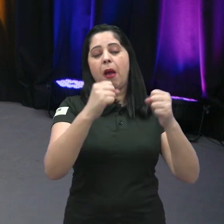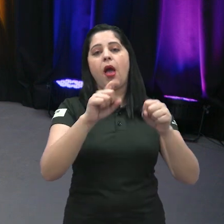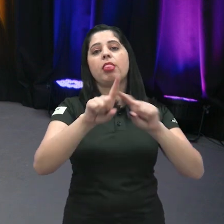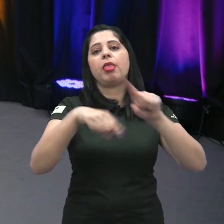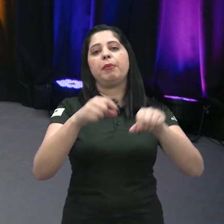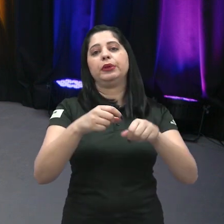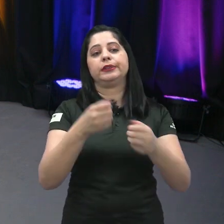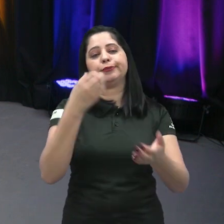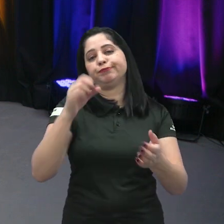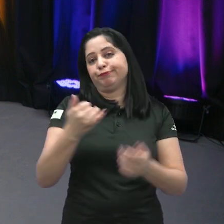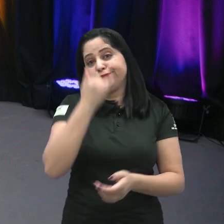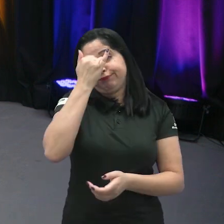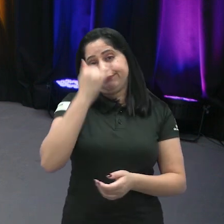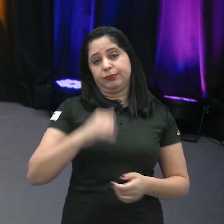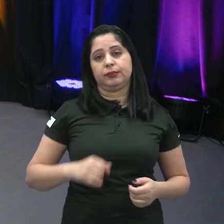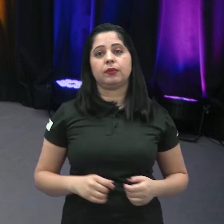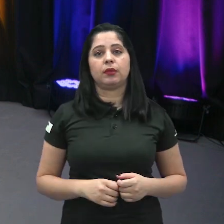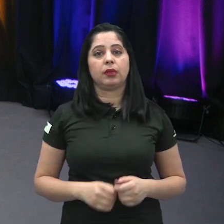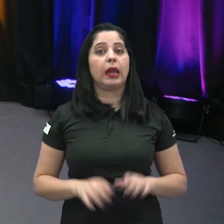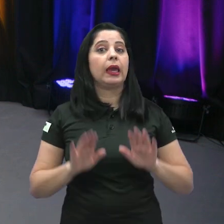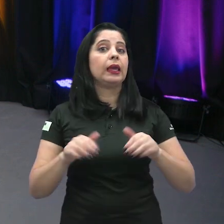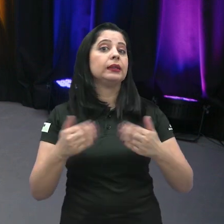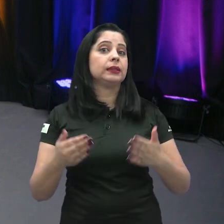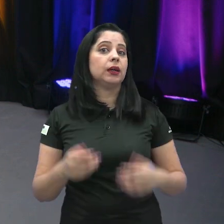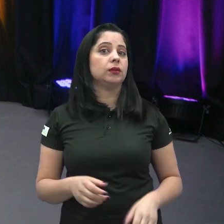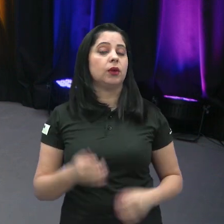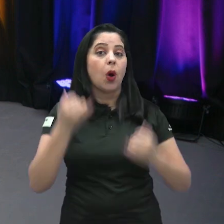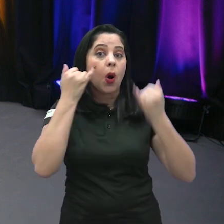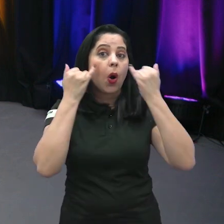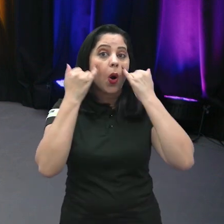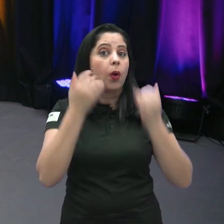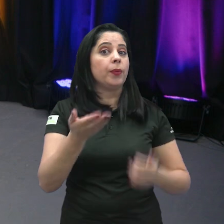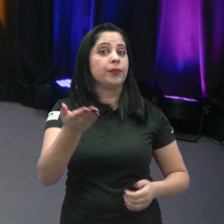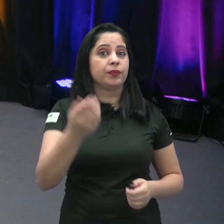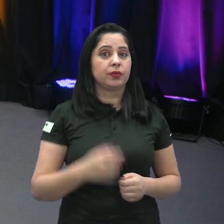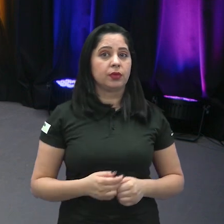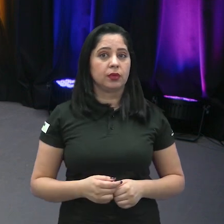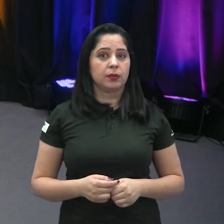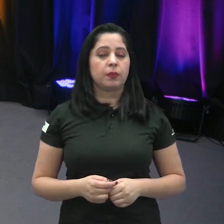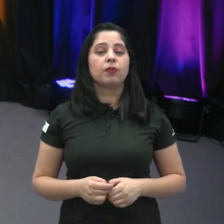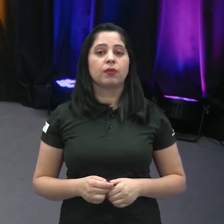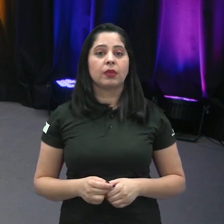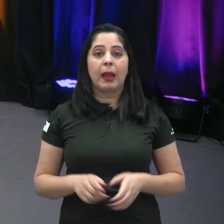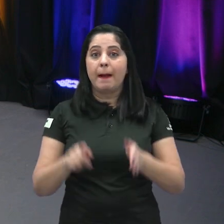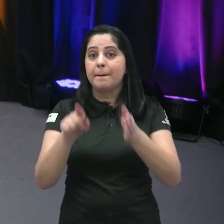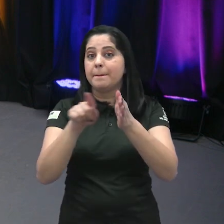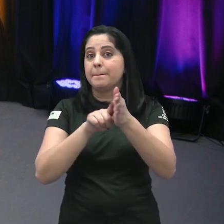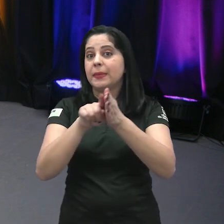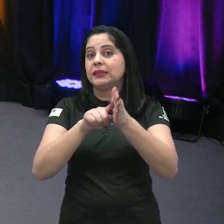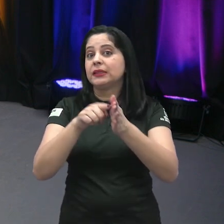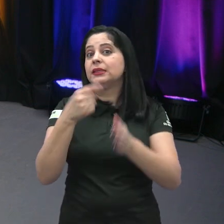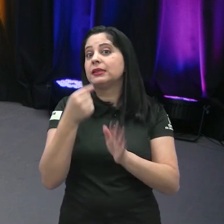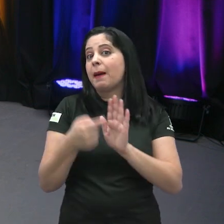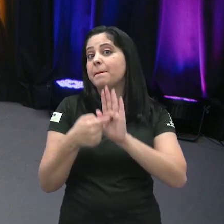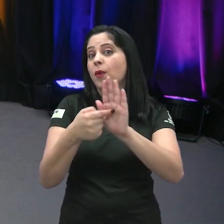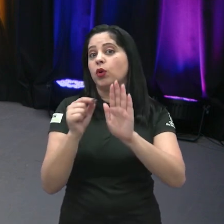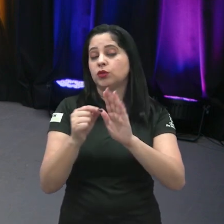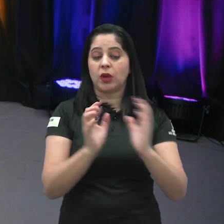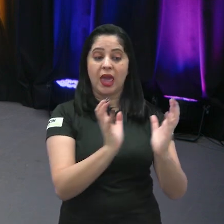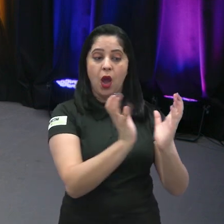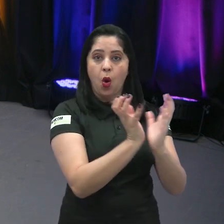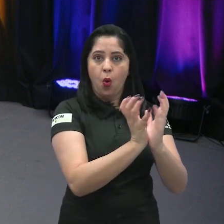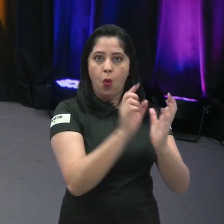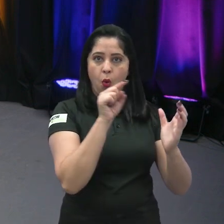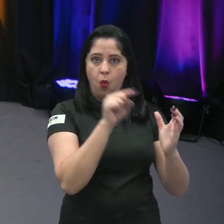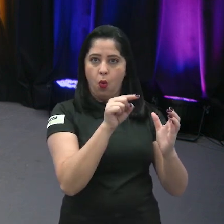durante a atividade. Então vamos lá. Se você, uma outra informação também, tem um estudo comprovado que pegou